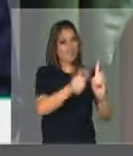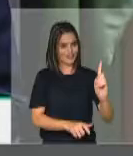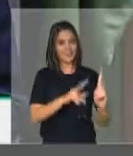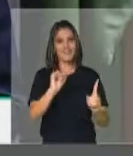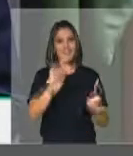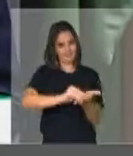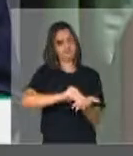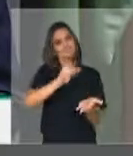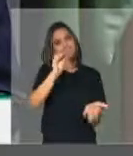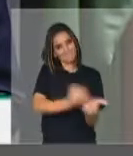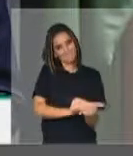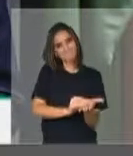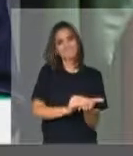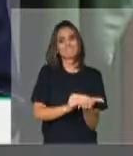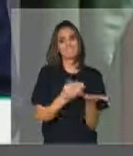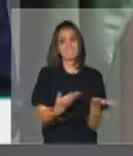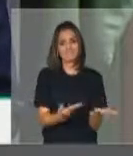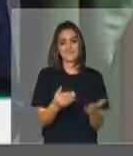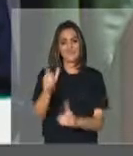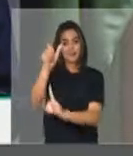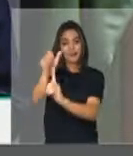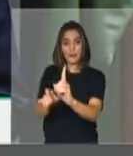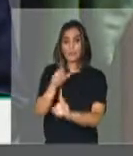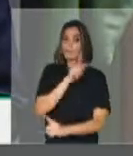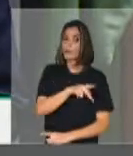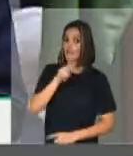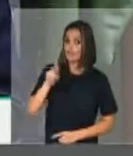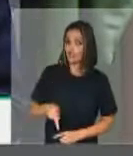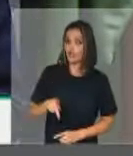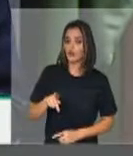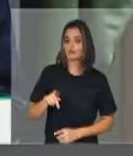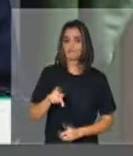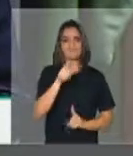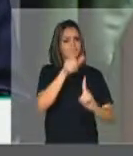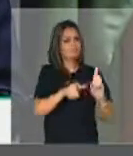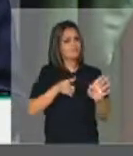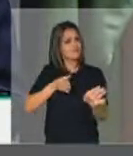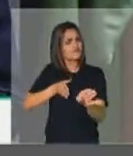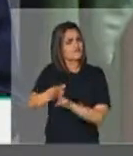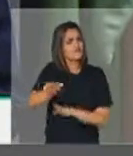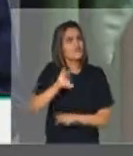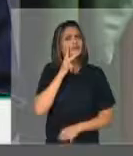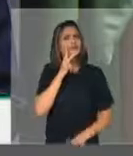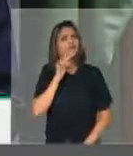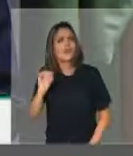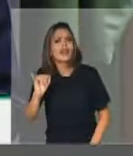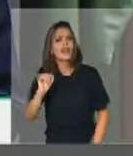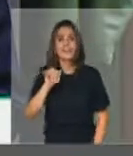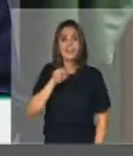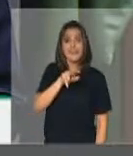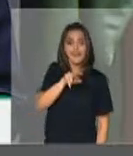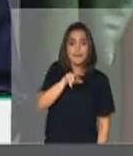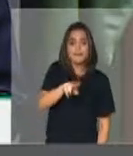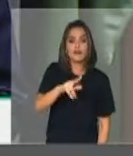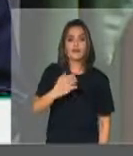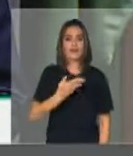fará falta. Professor, conselheiro, pai,